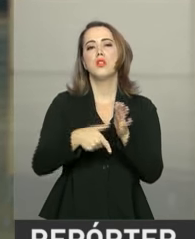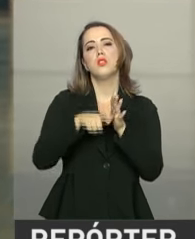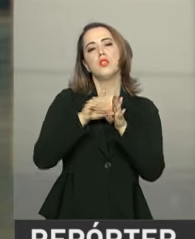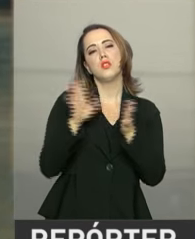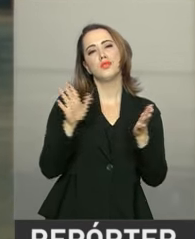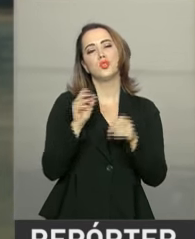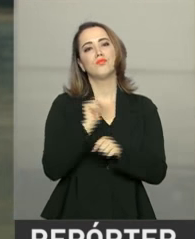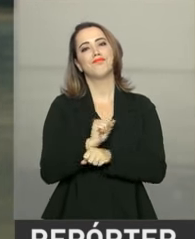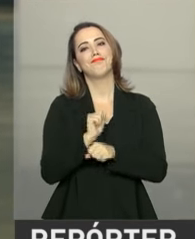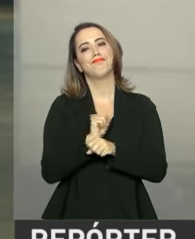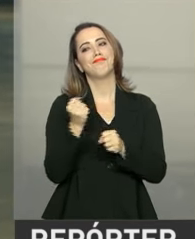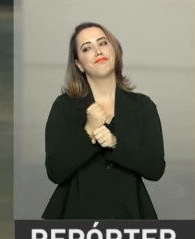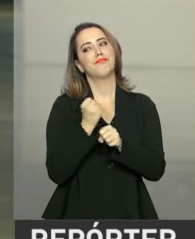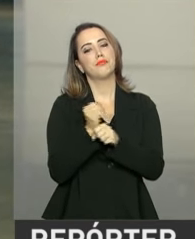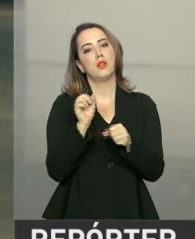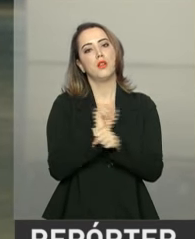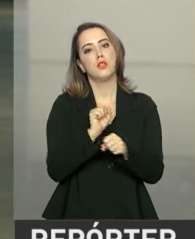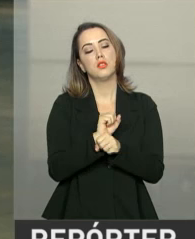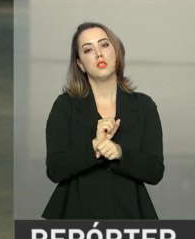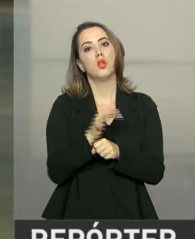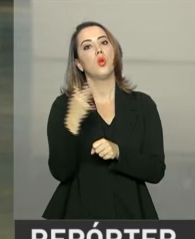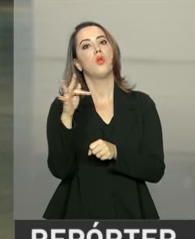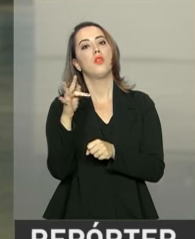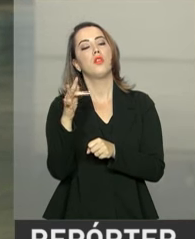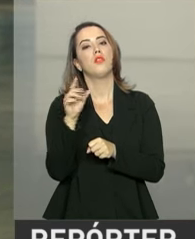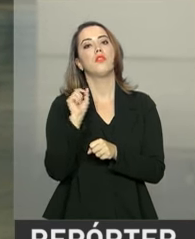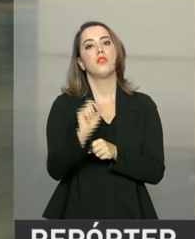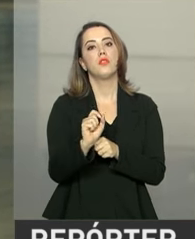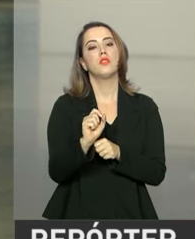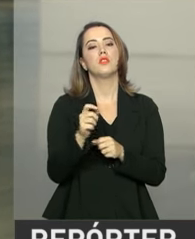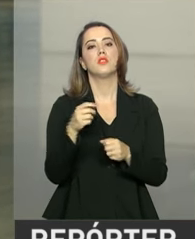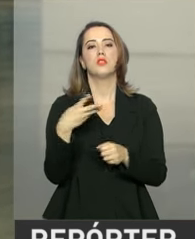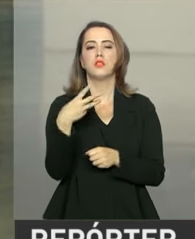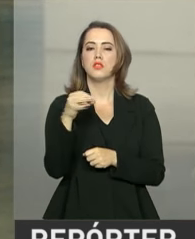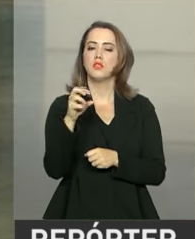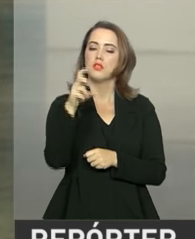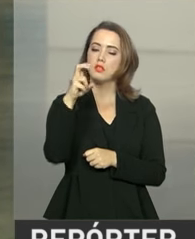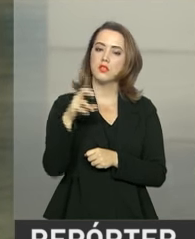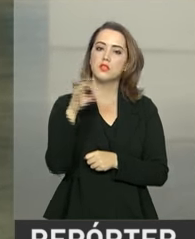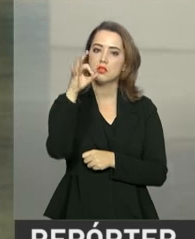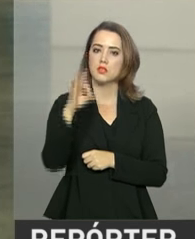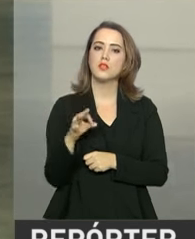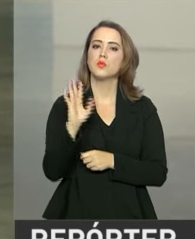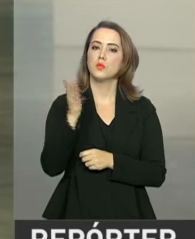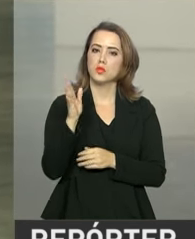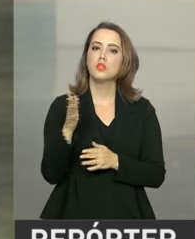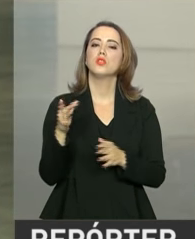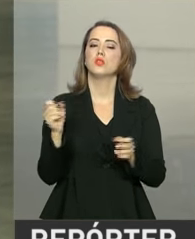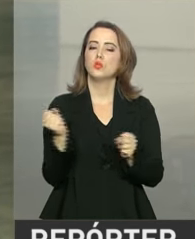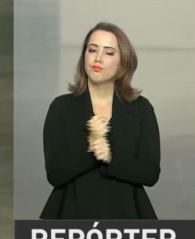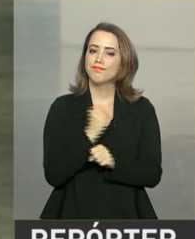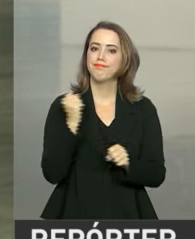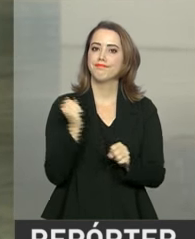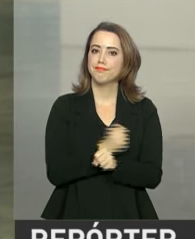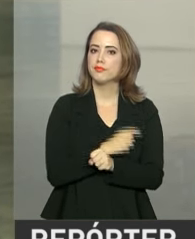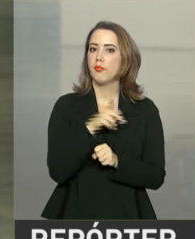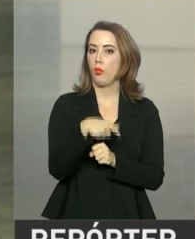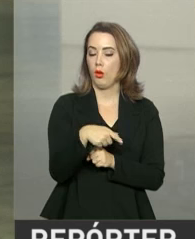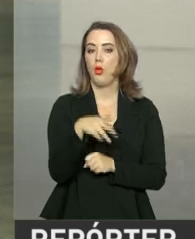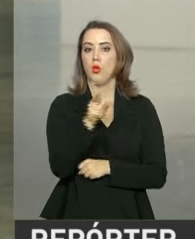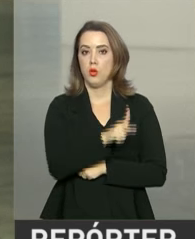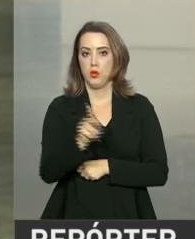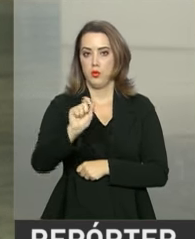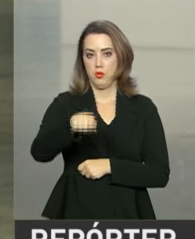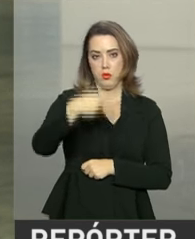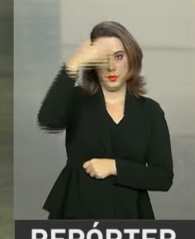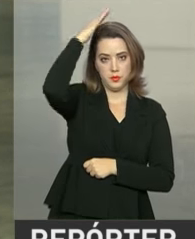interrompidas em fevereiro deste ano, com 35% dessa segunda ponte já finalizada. O presidente em exercício, Michel Temer,